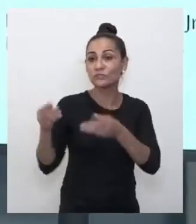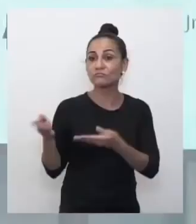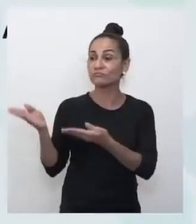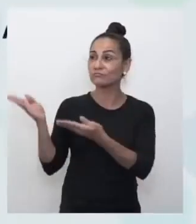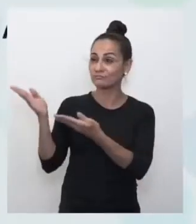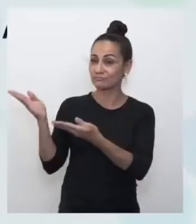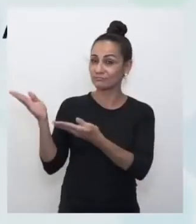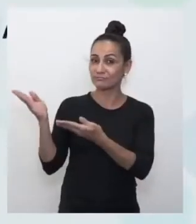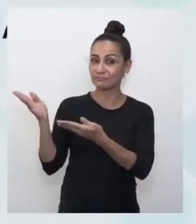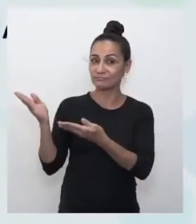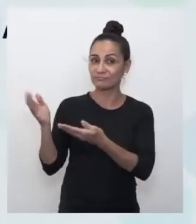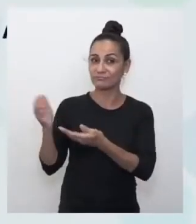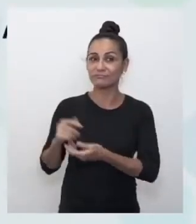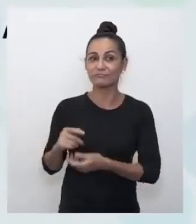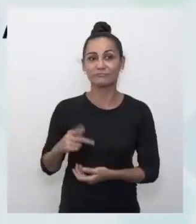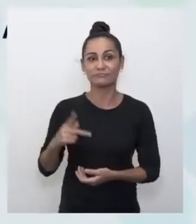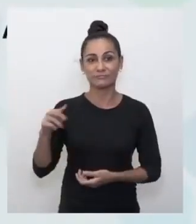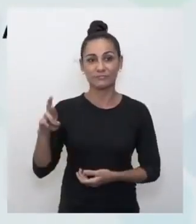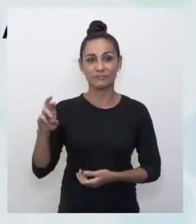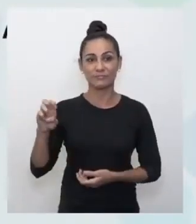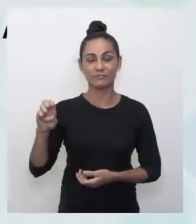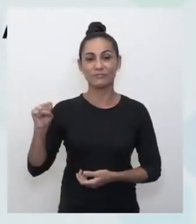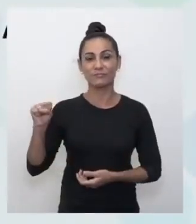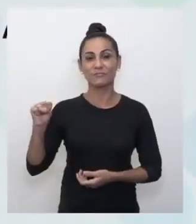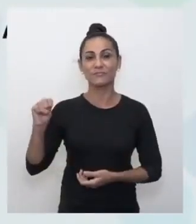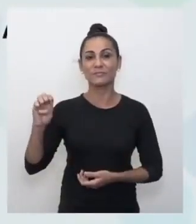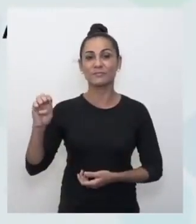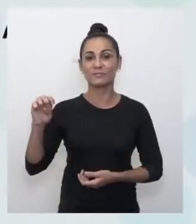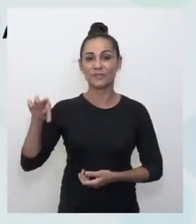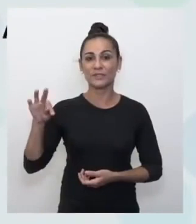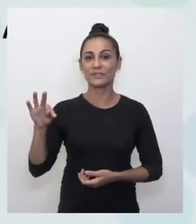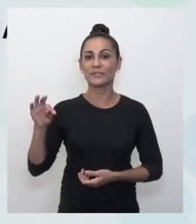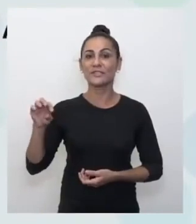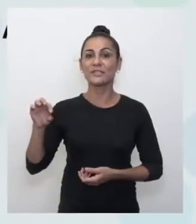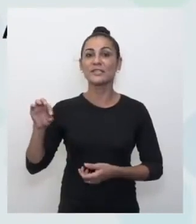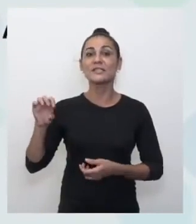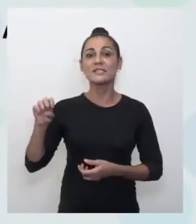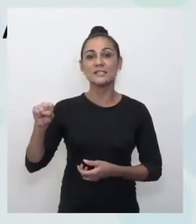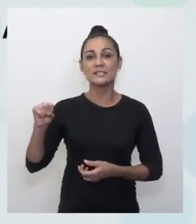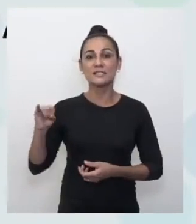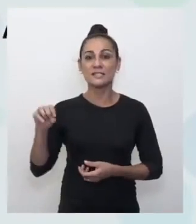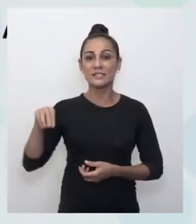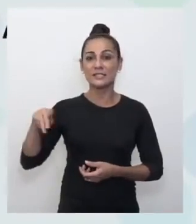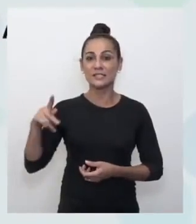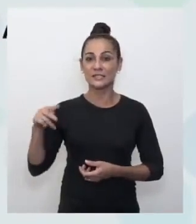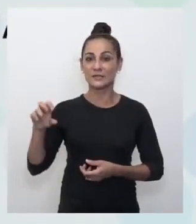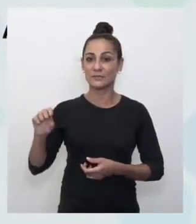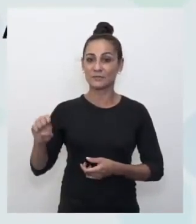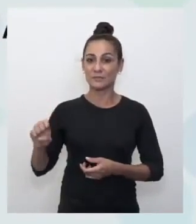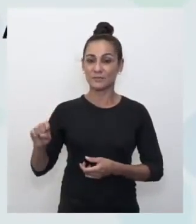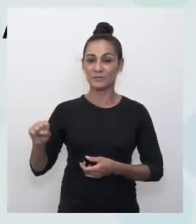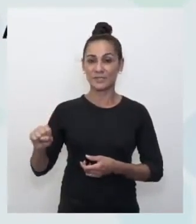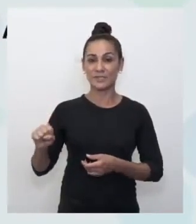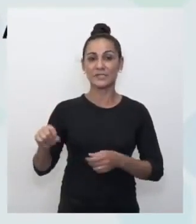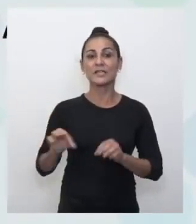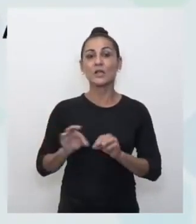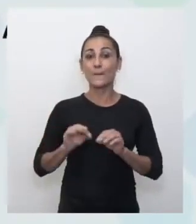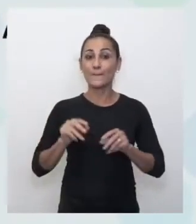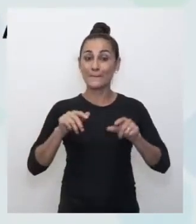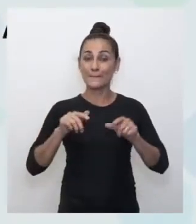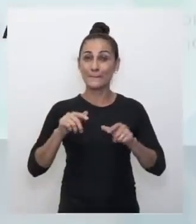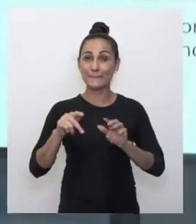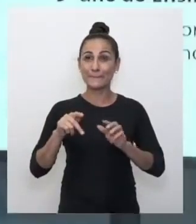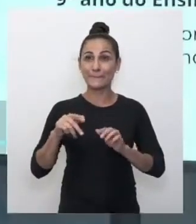vocês. Present Simple for Narratives. Então a gente está falando aí do presente simples, o presente do indicativo,